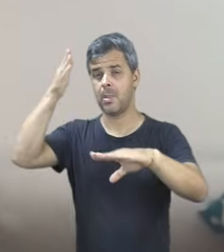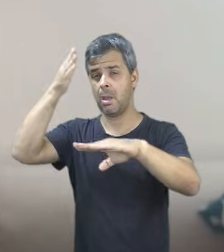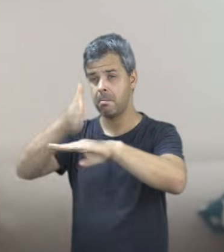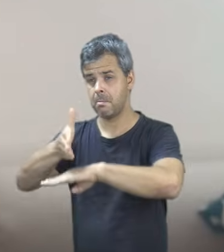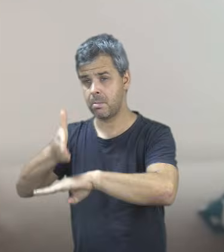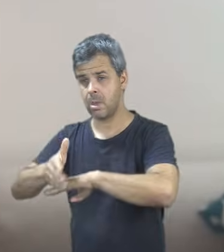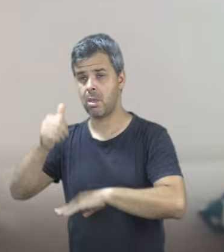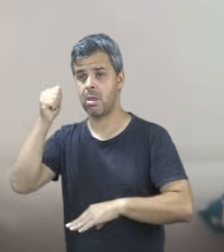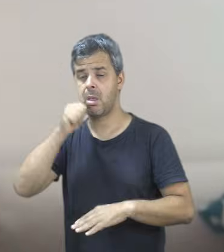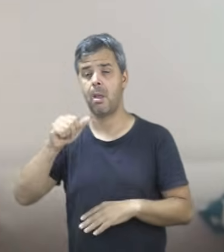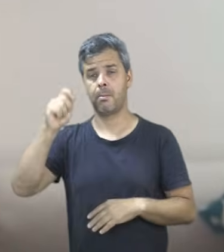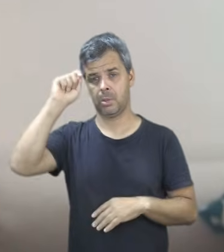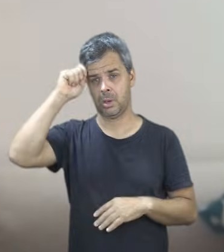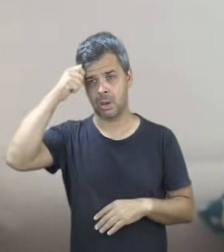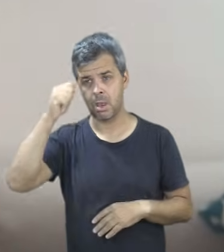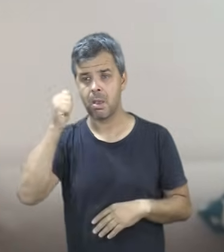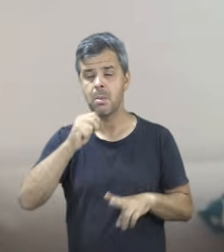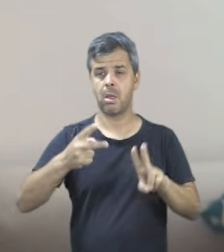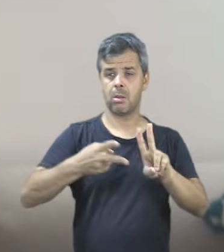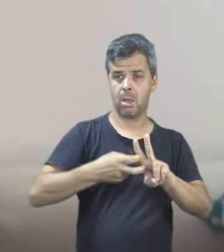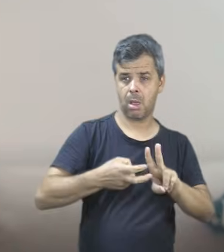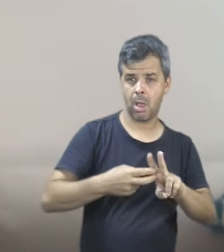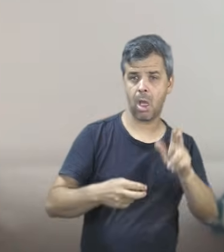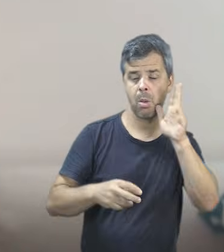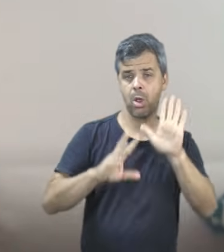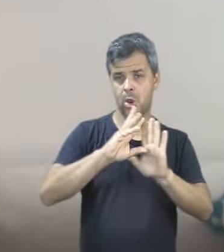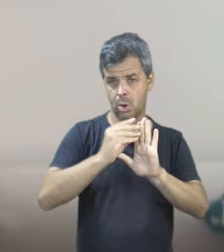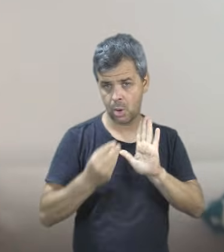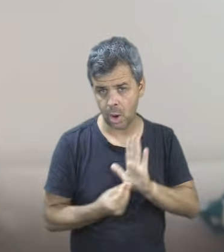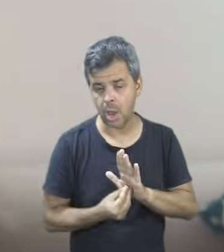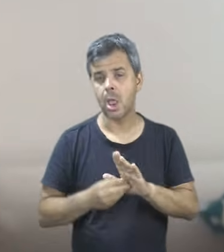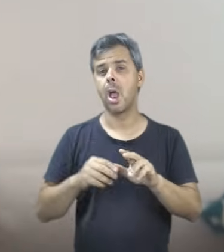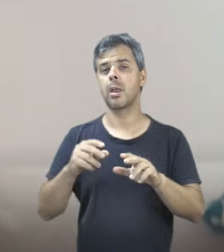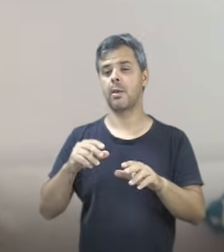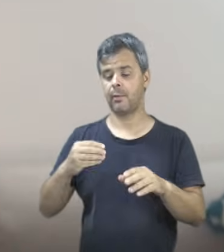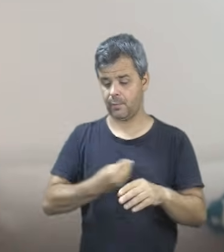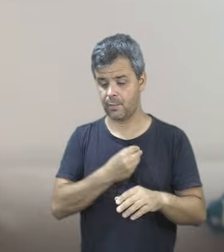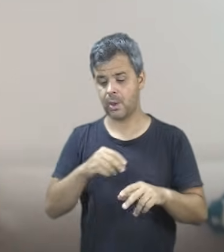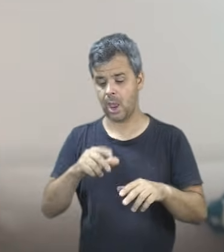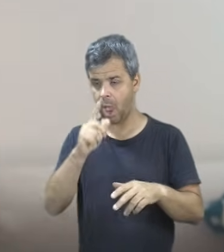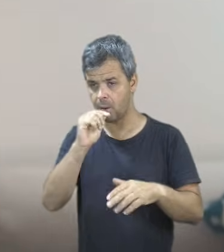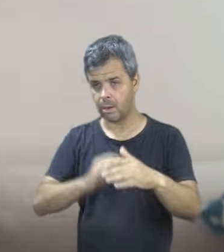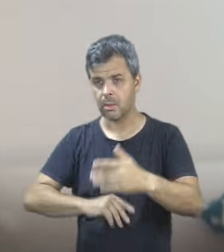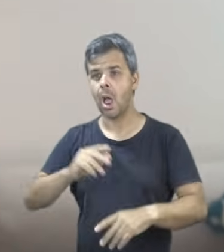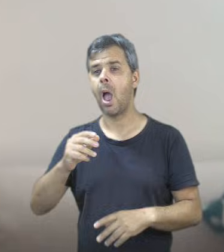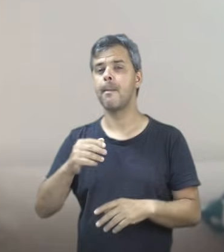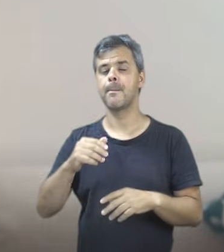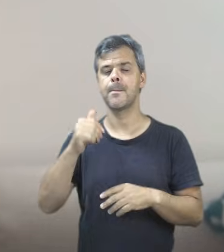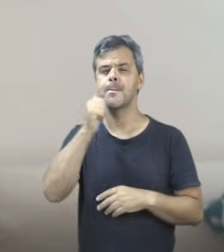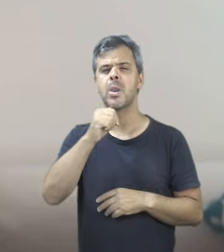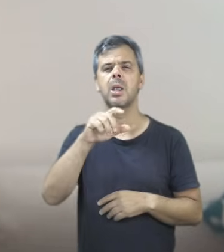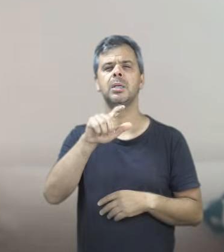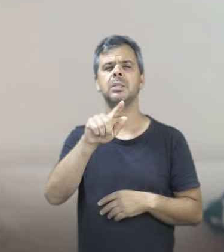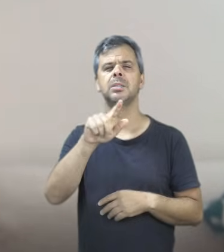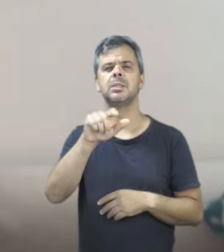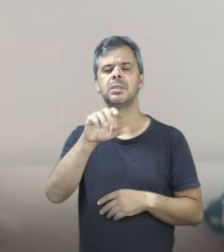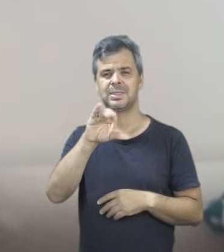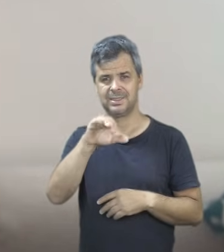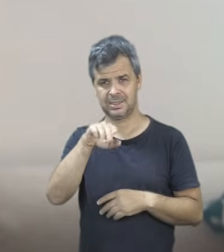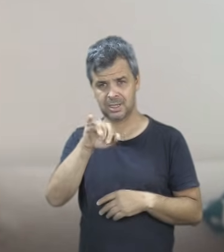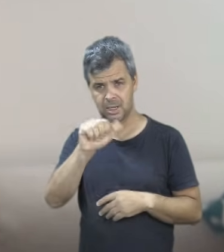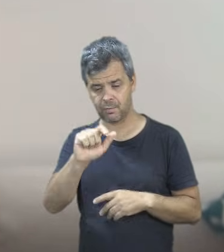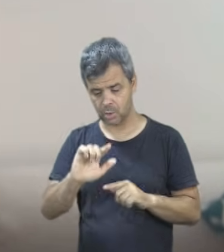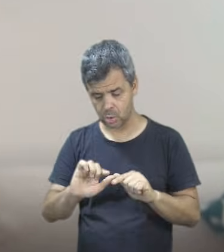participação das mulheres negras, as mulheres indígenas, quilombolas, ribeirinhas, as mulheres ciganas, que vêm